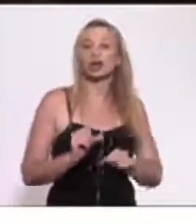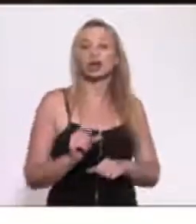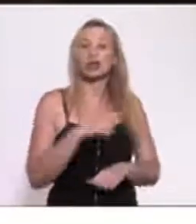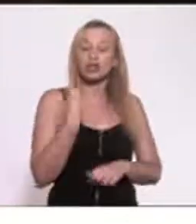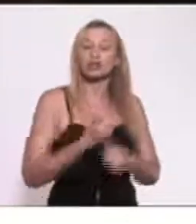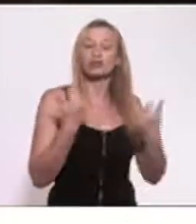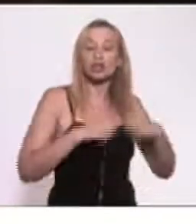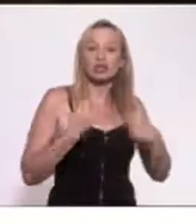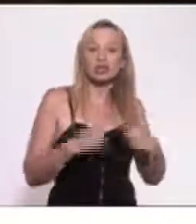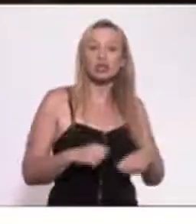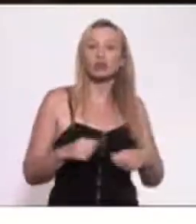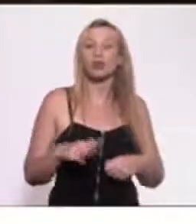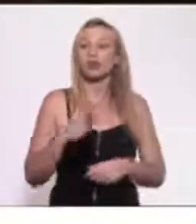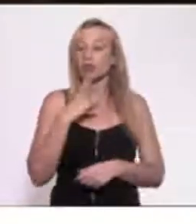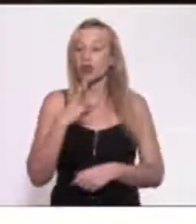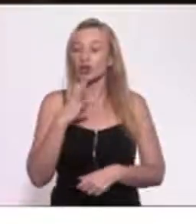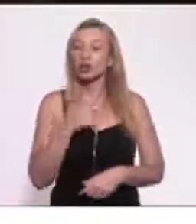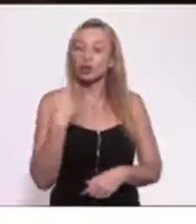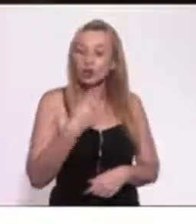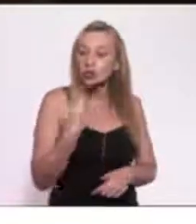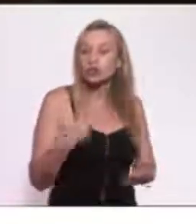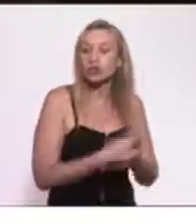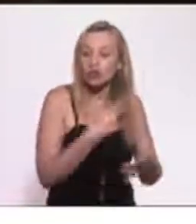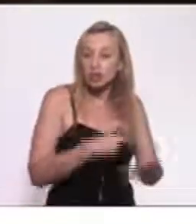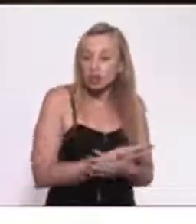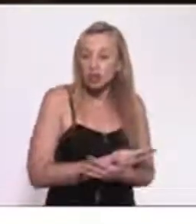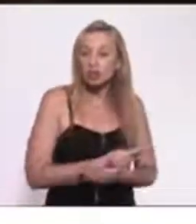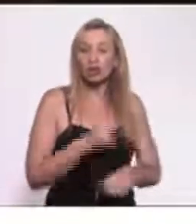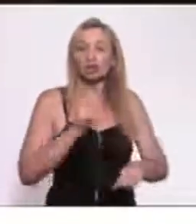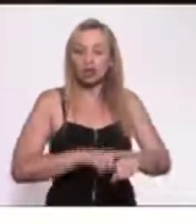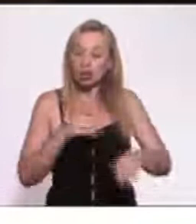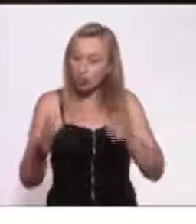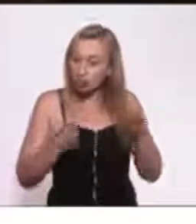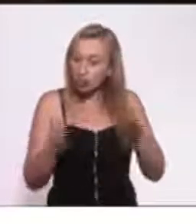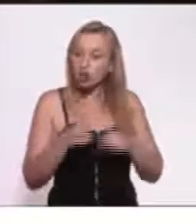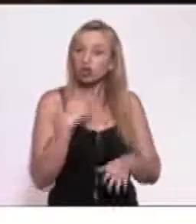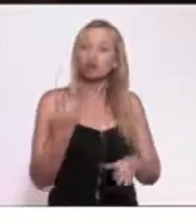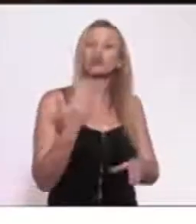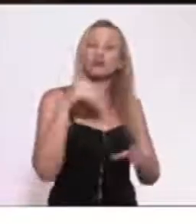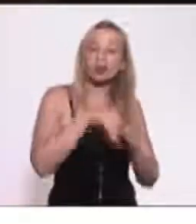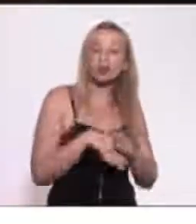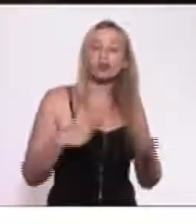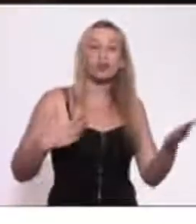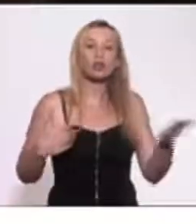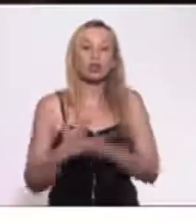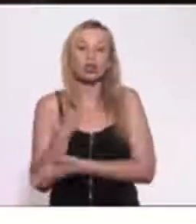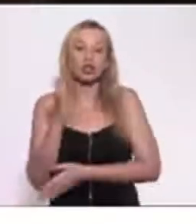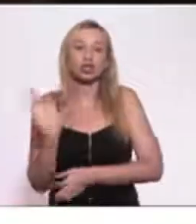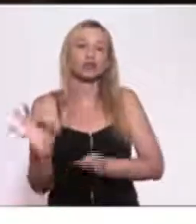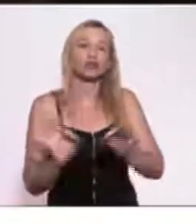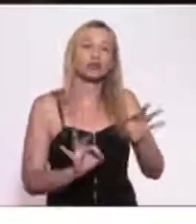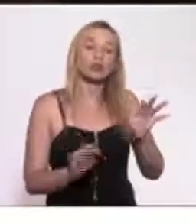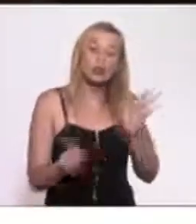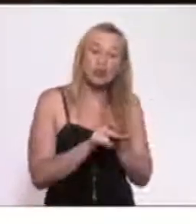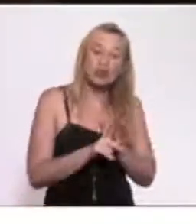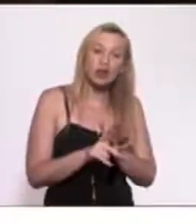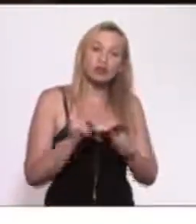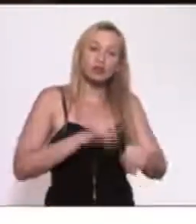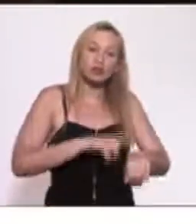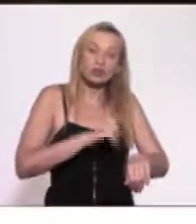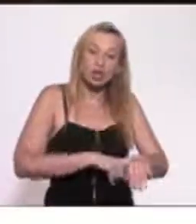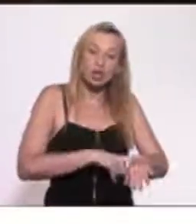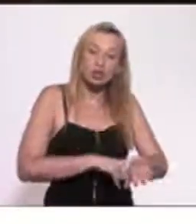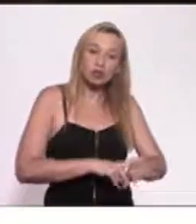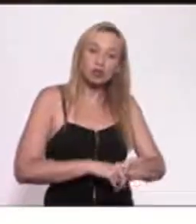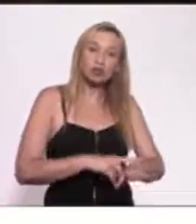precisamos reconhecer os erros que nós estamos. Então é com pesar no peito que estamos votando para aprovar o projeto que prorroga o estado